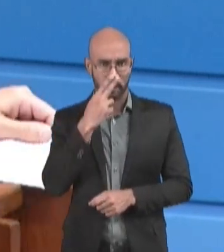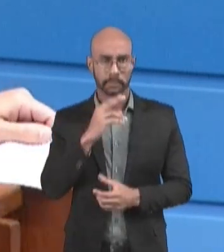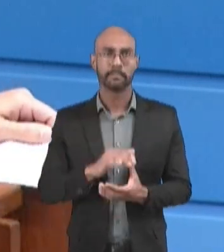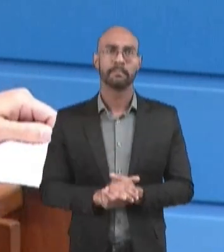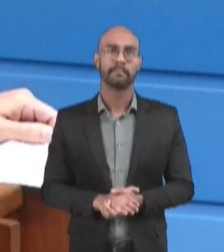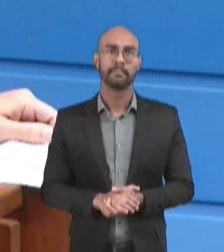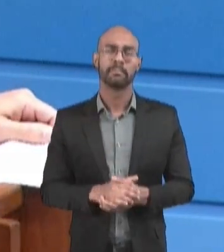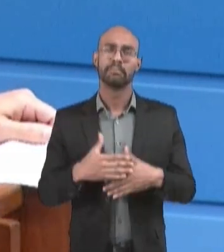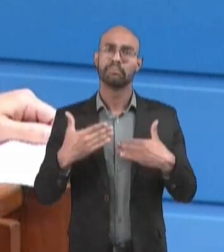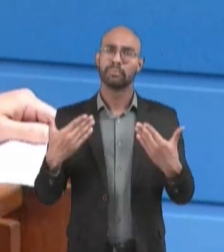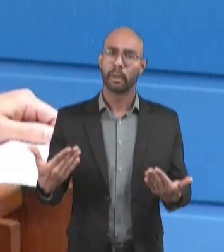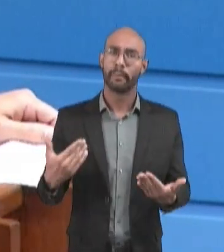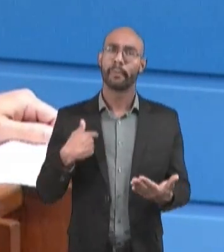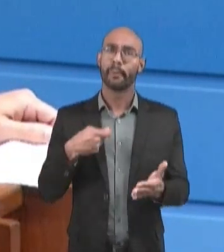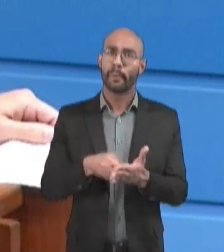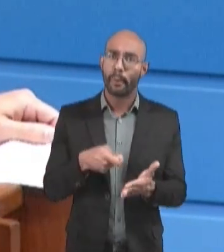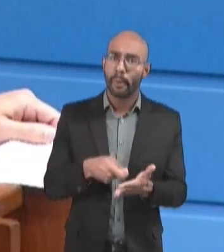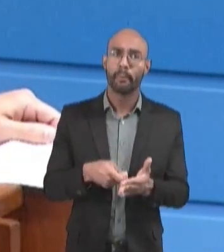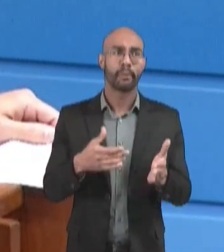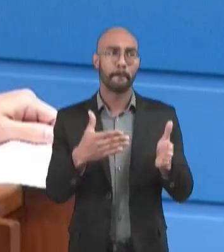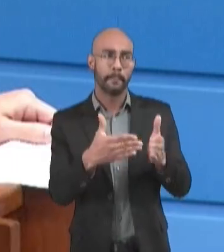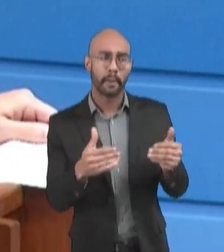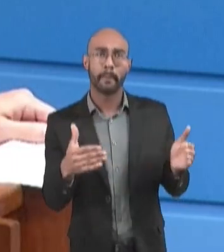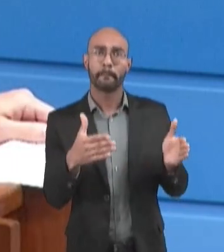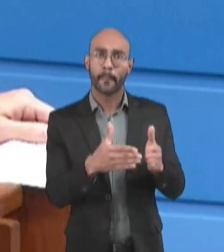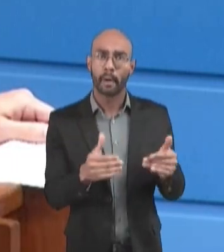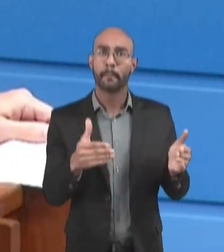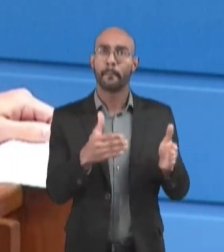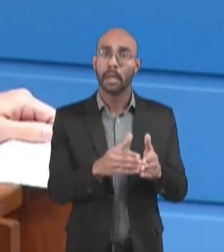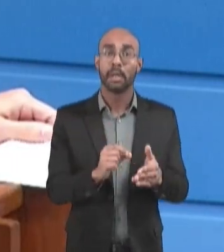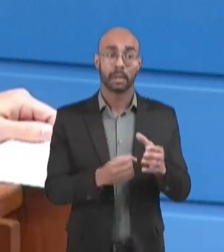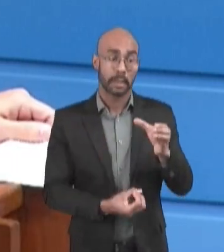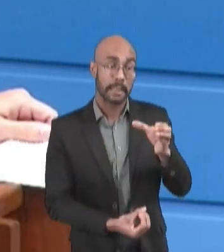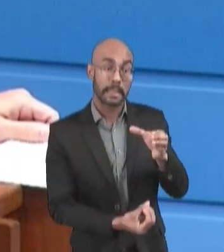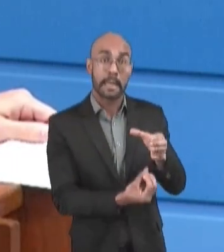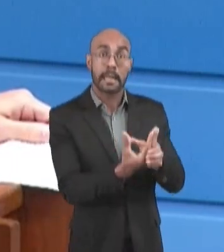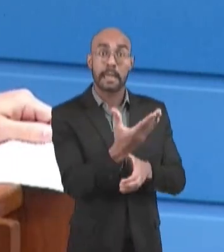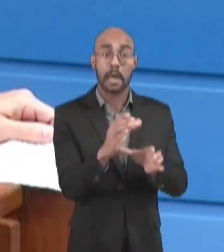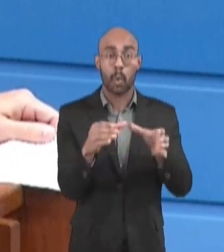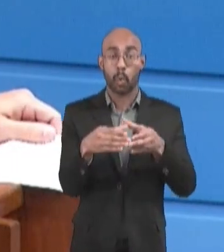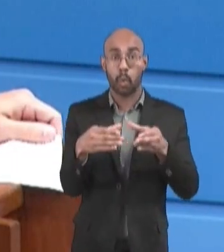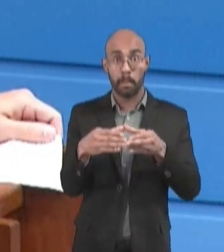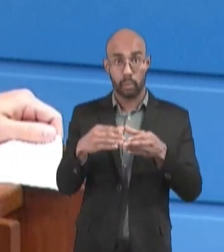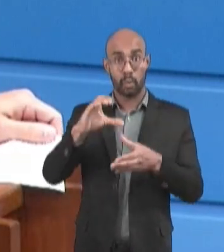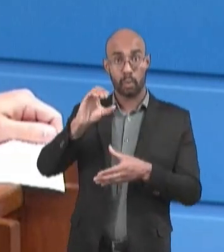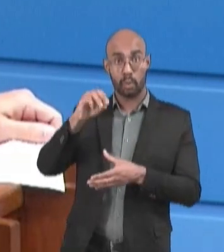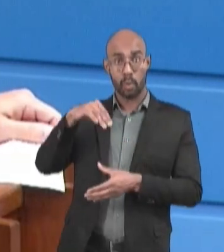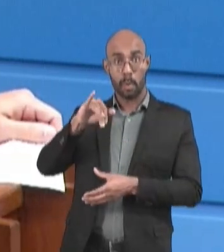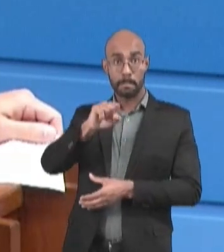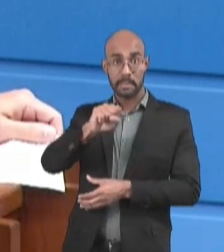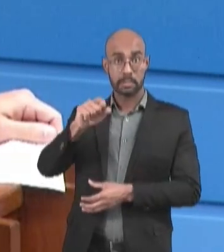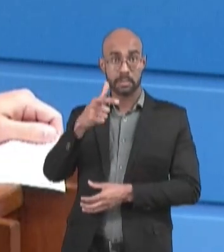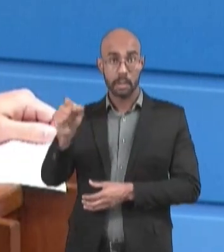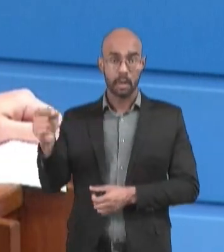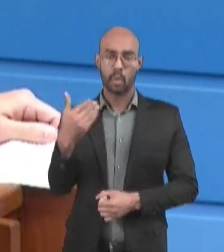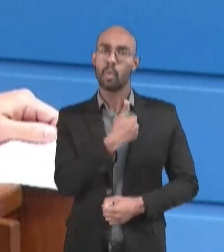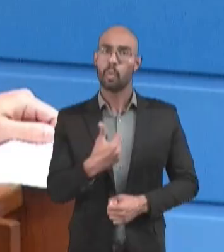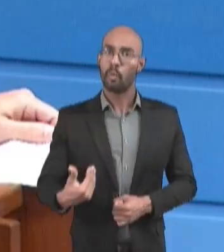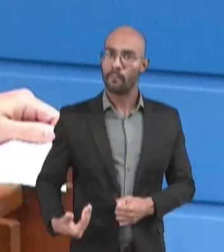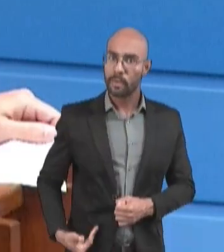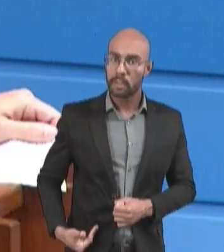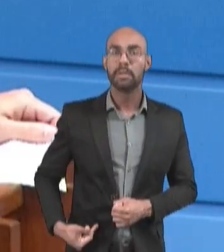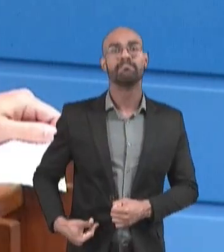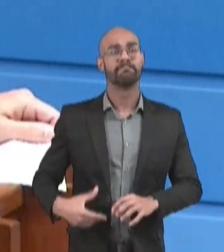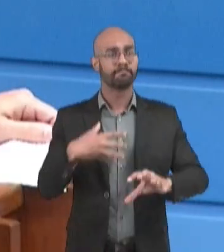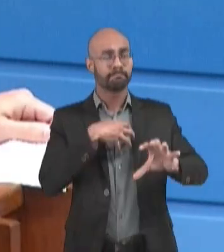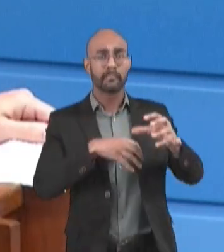governador? E eu vivo aqui cobrando, pedindo para que se crie uma comissão, para que o governo do Estado tenha um